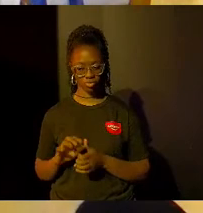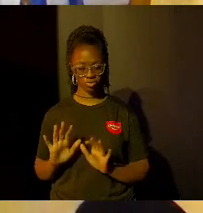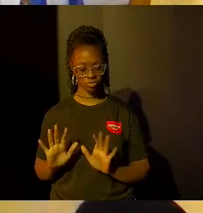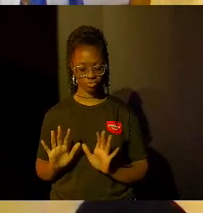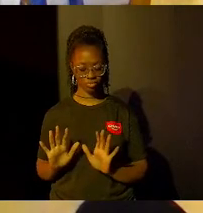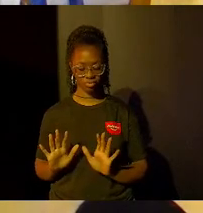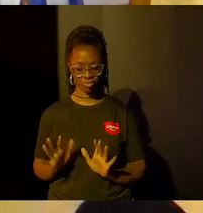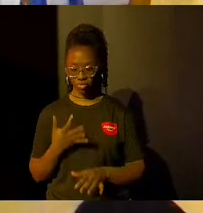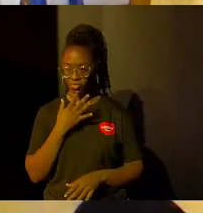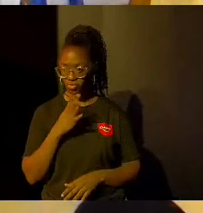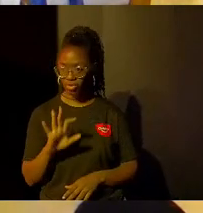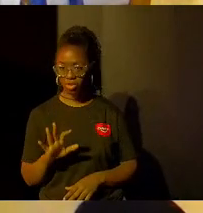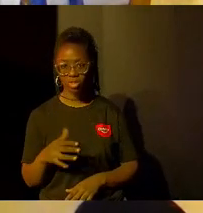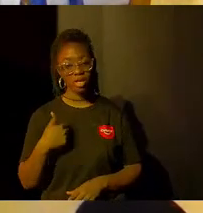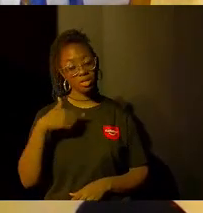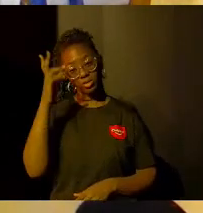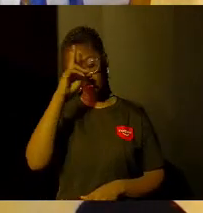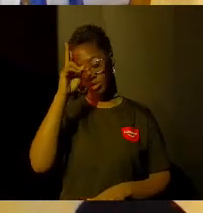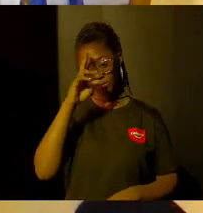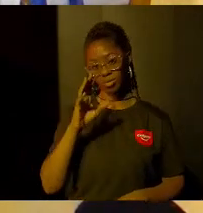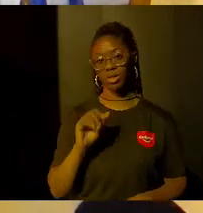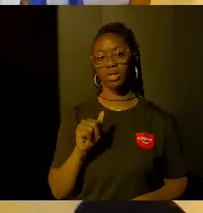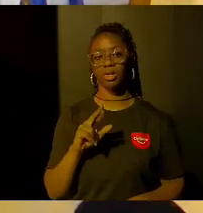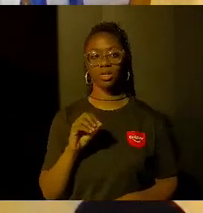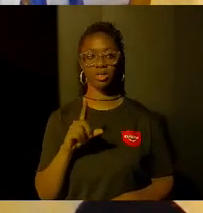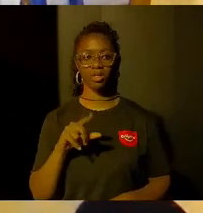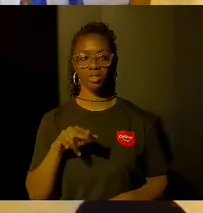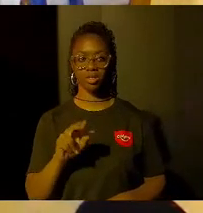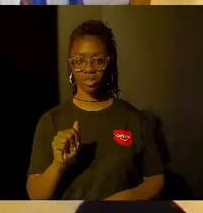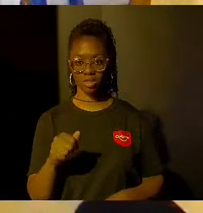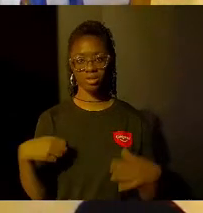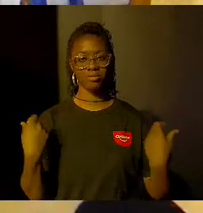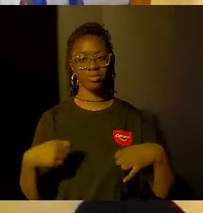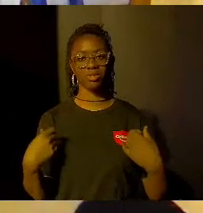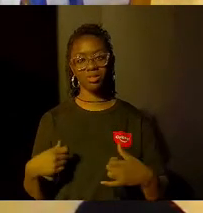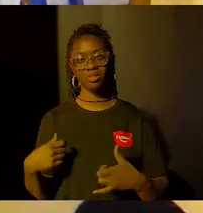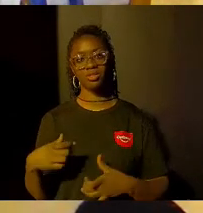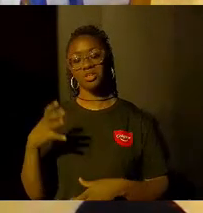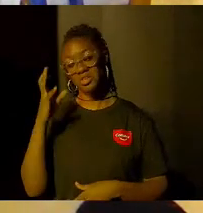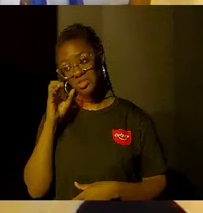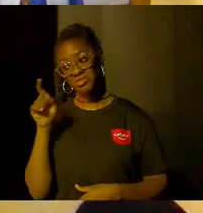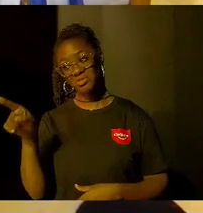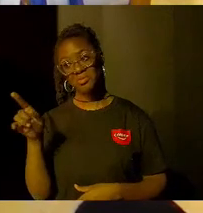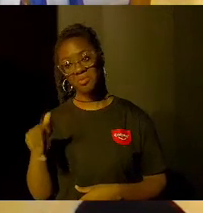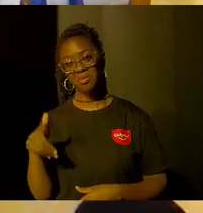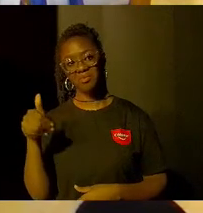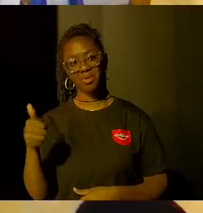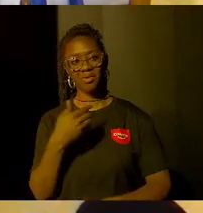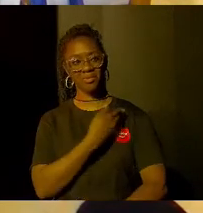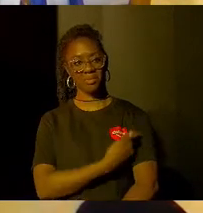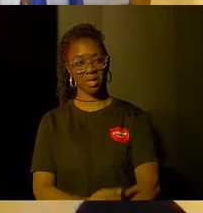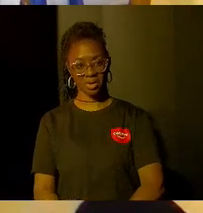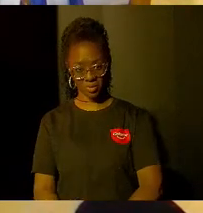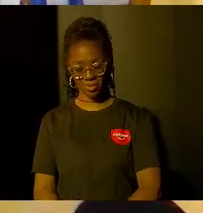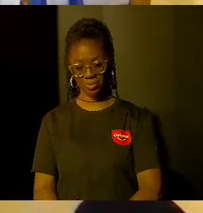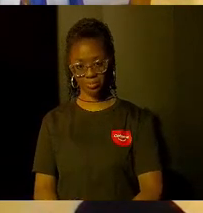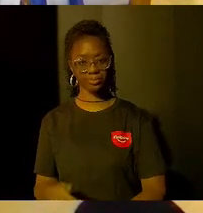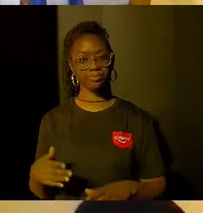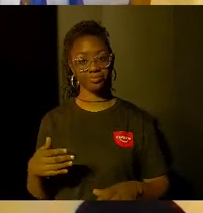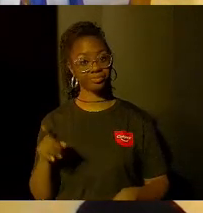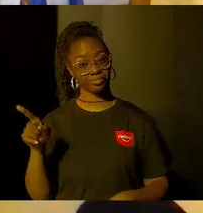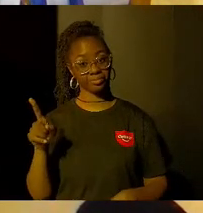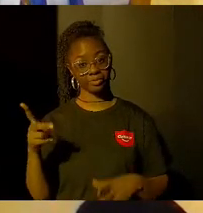eu lembrei da Carolina Maria de Jesus né É preciso que os brancos Durmam bem para que é preciso que os brancos